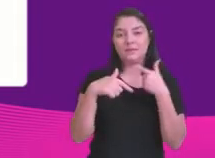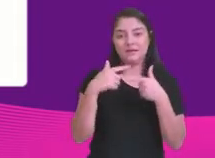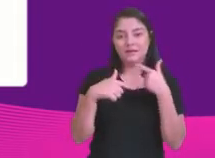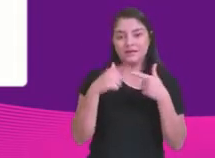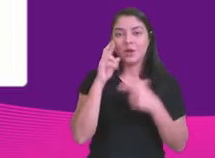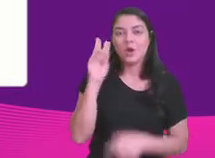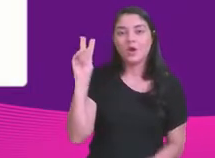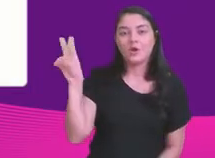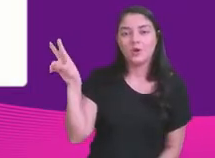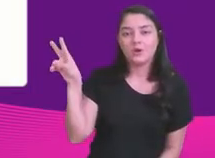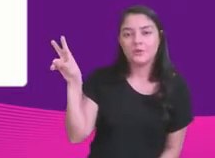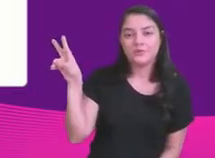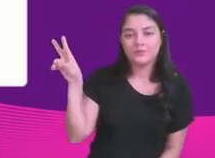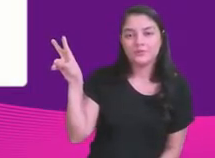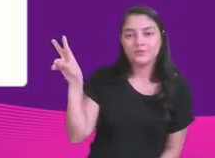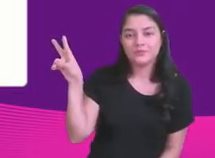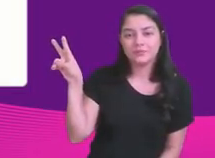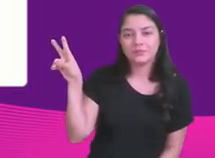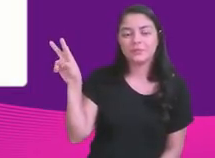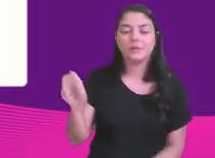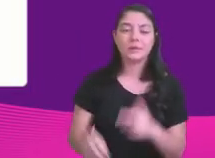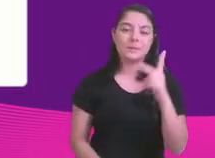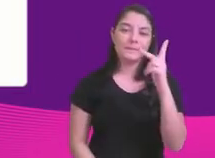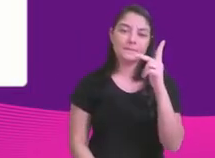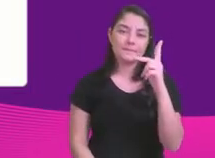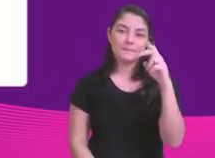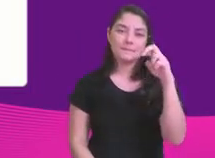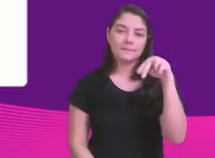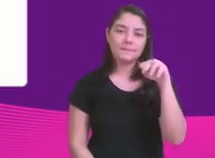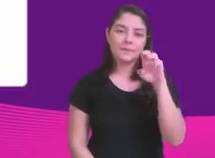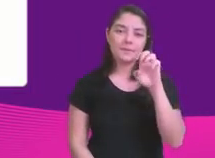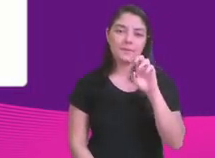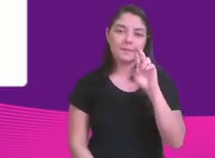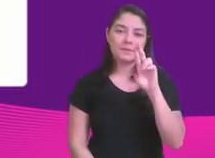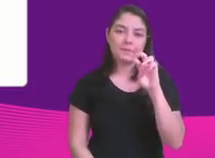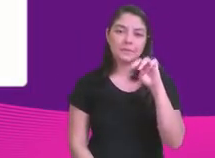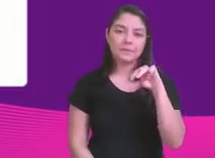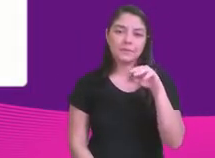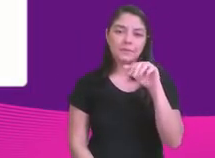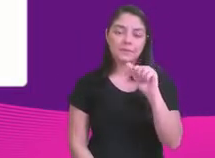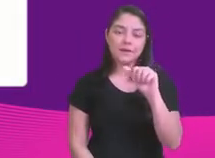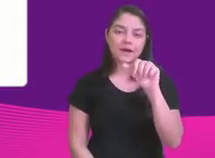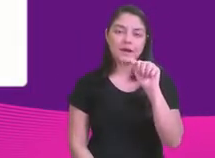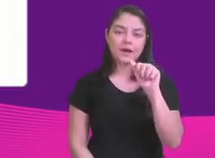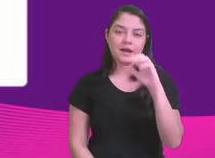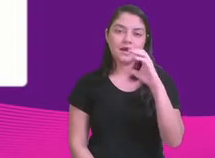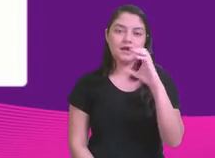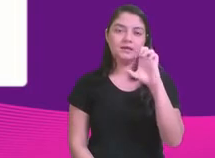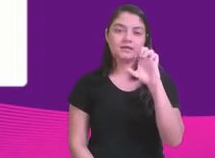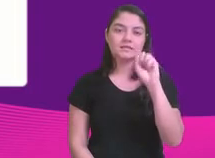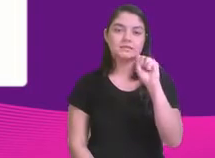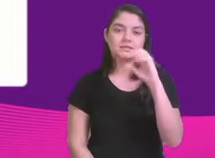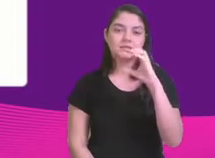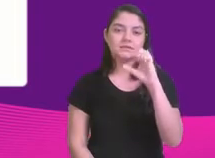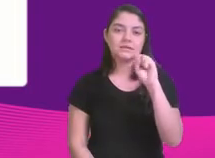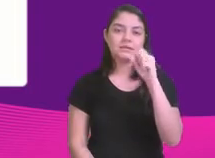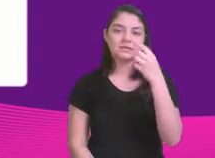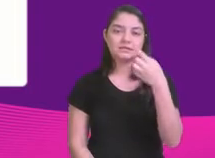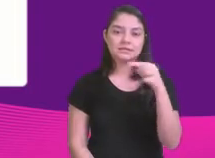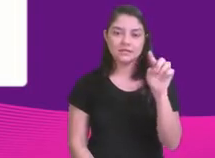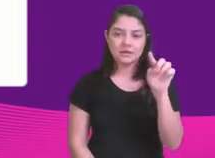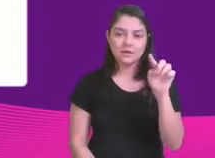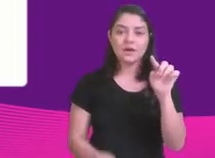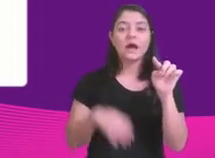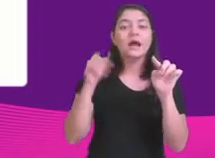uma pneumodissecção, o assistente está simplesmente fazendo a aspiração desse vapor